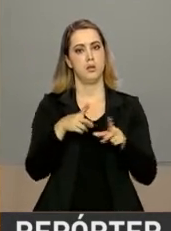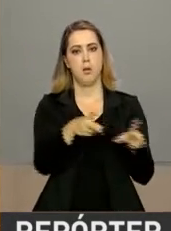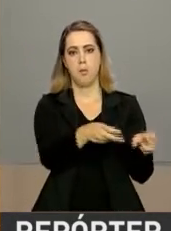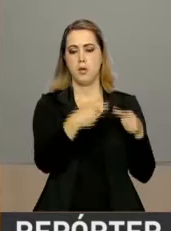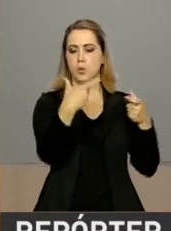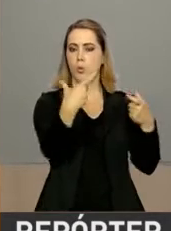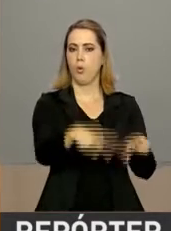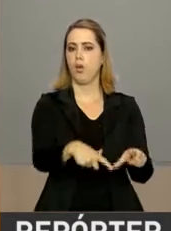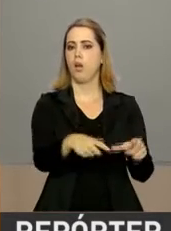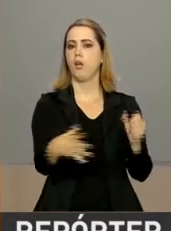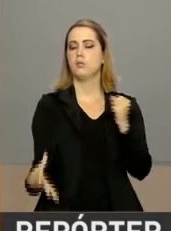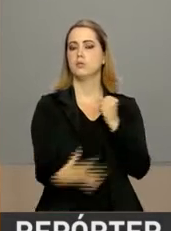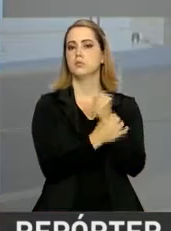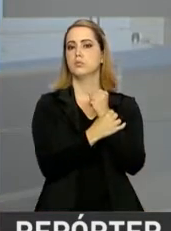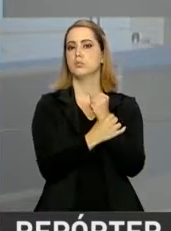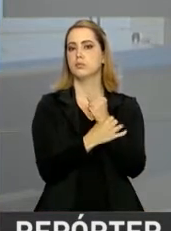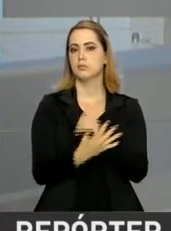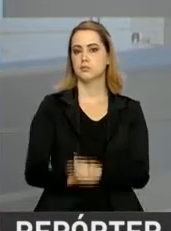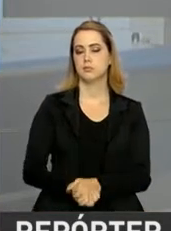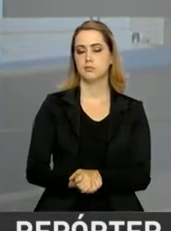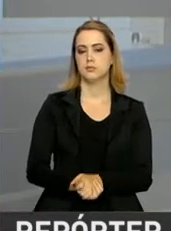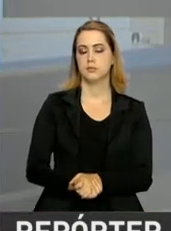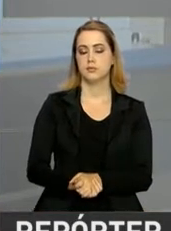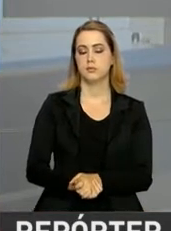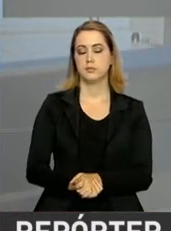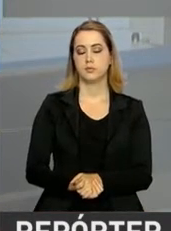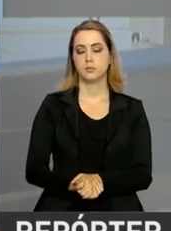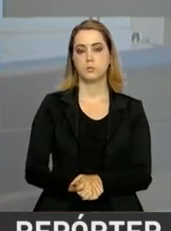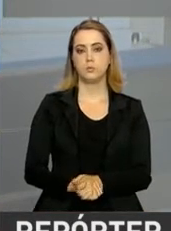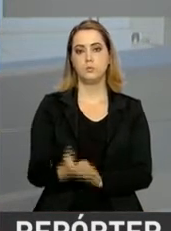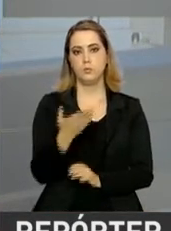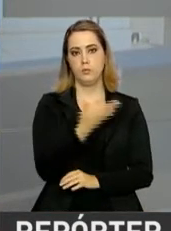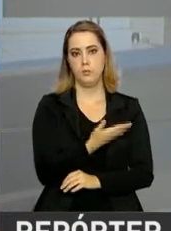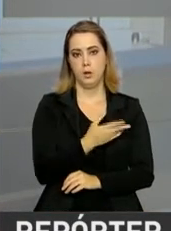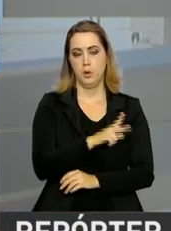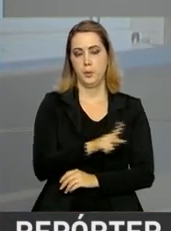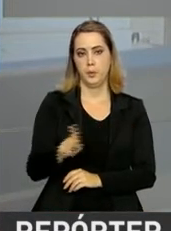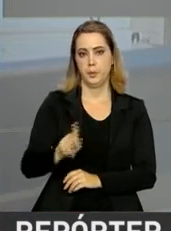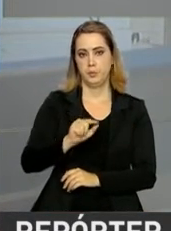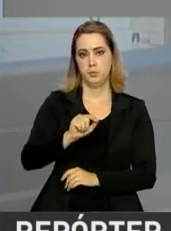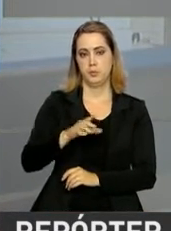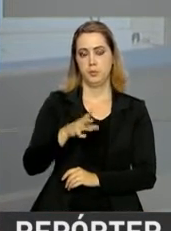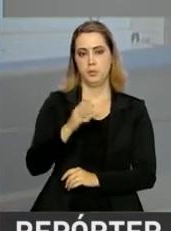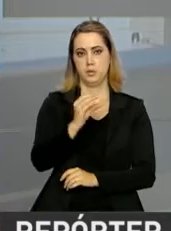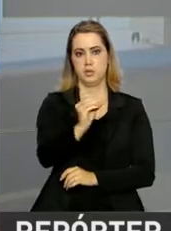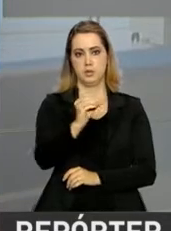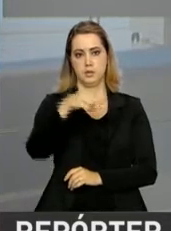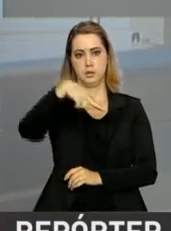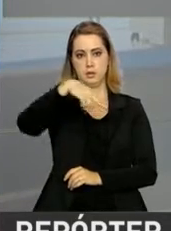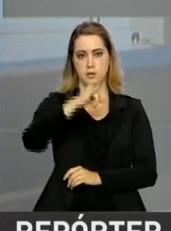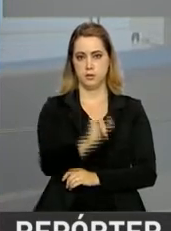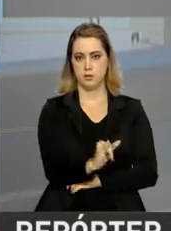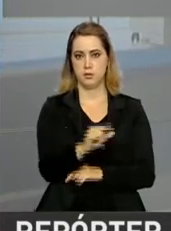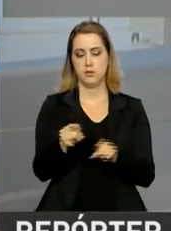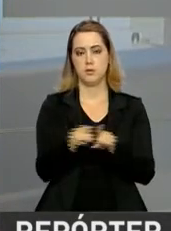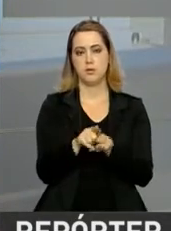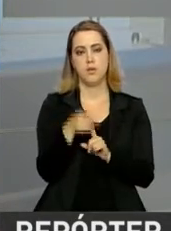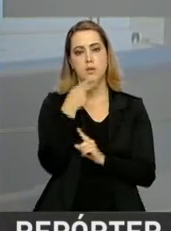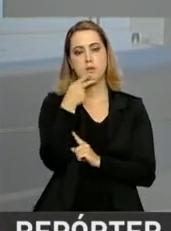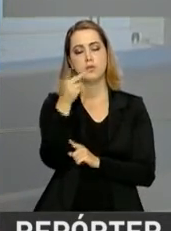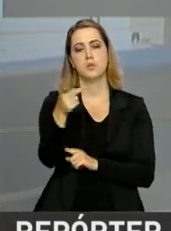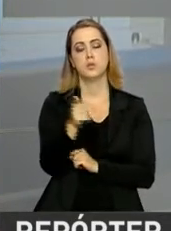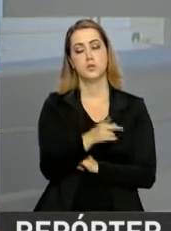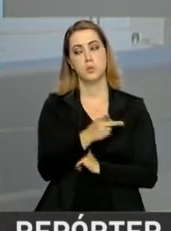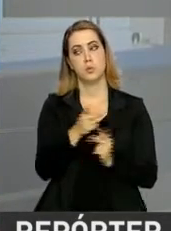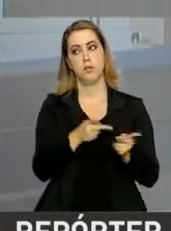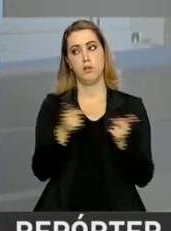seguro e racional o presidente da confederação nacional da indústria afirmou em tóquio que a visita do presidente michel